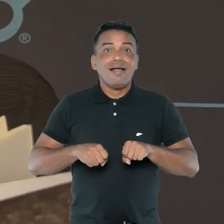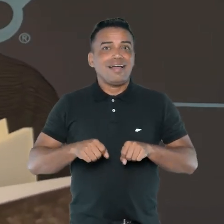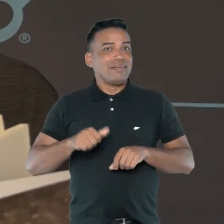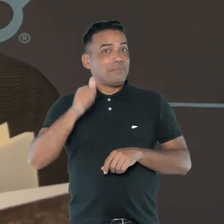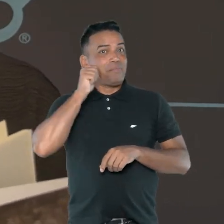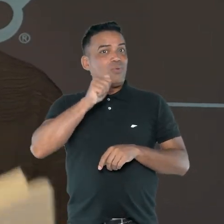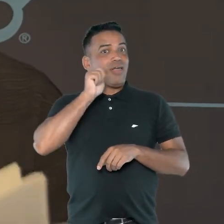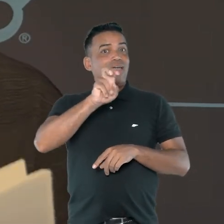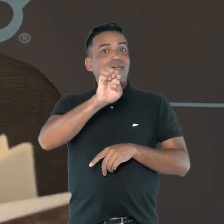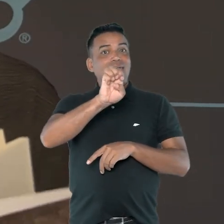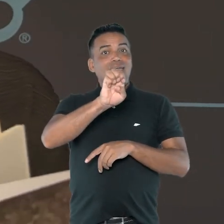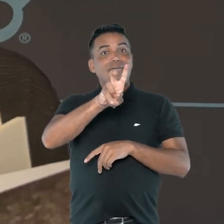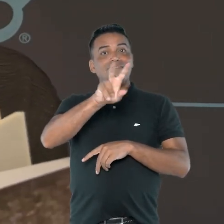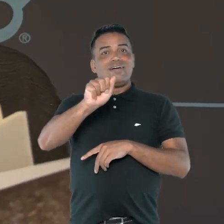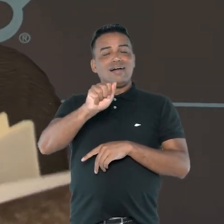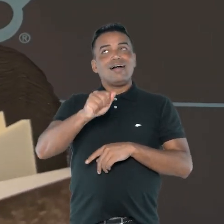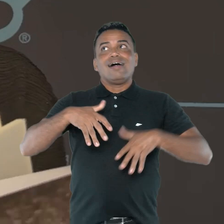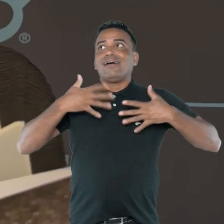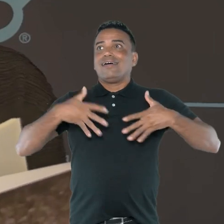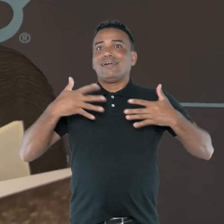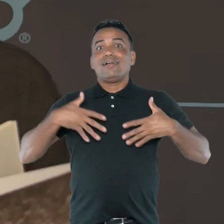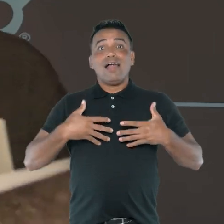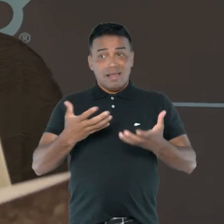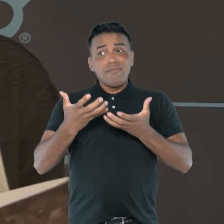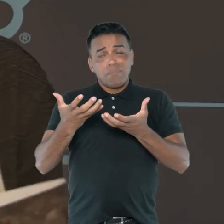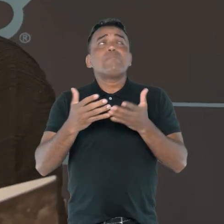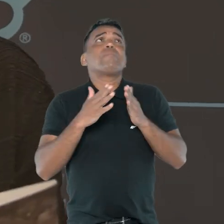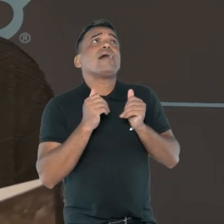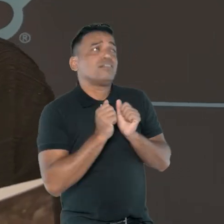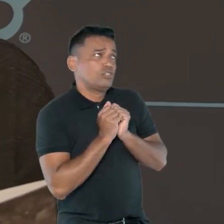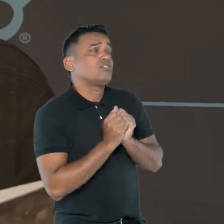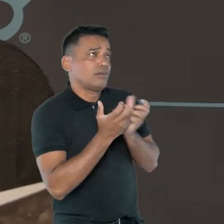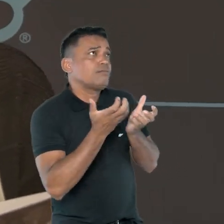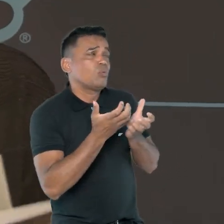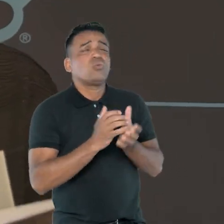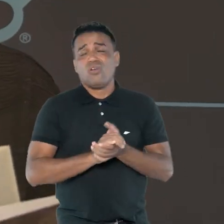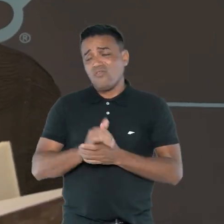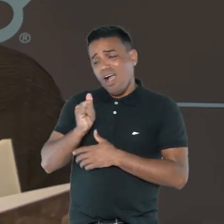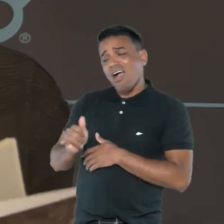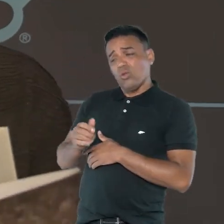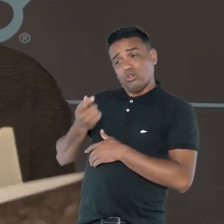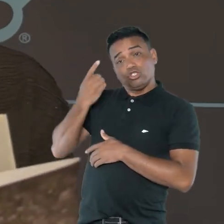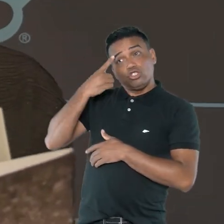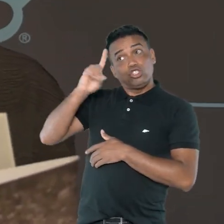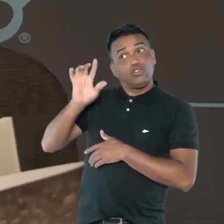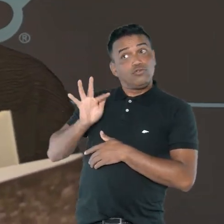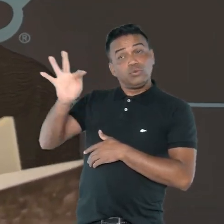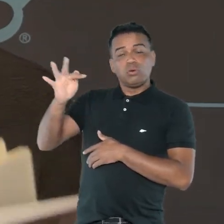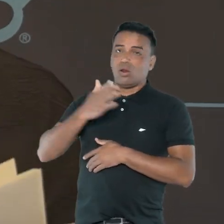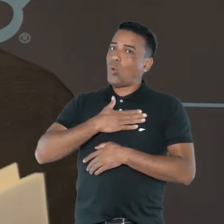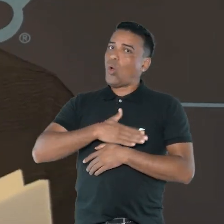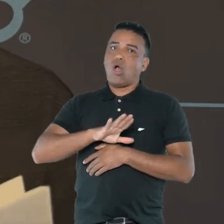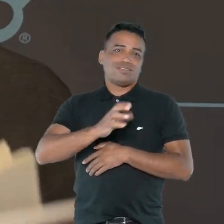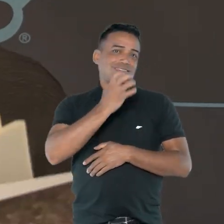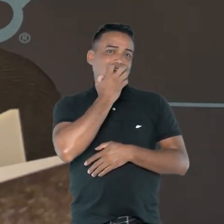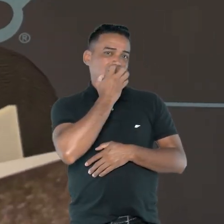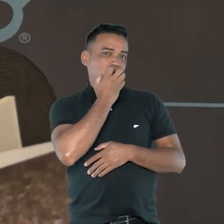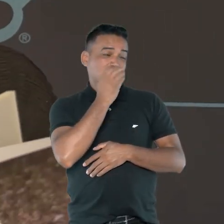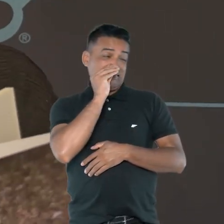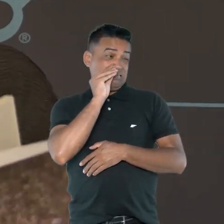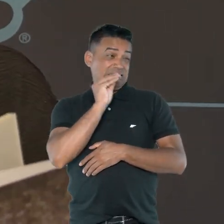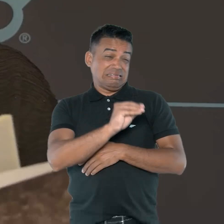e Eva se anima. Ela me pede para ter um. Digo que um dia. Eu não gosto de